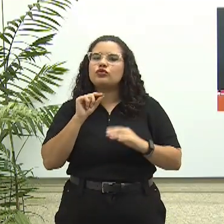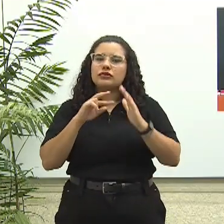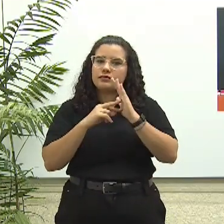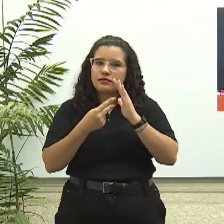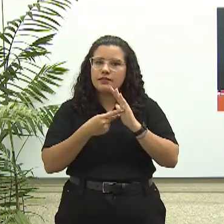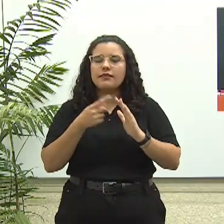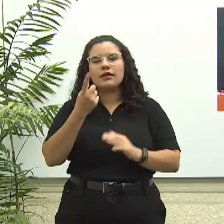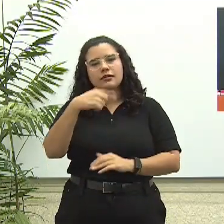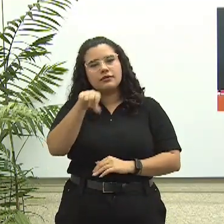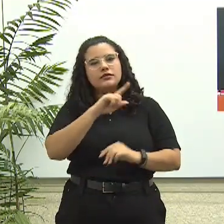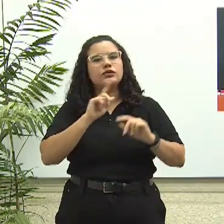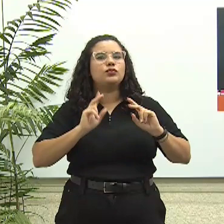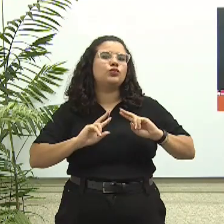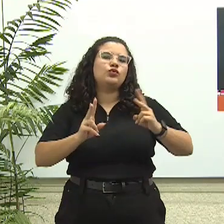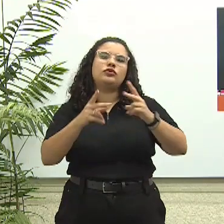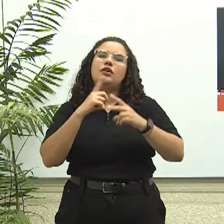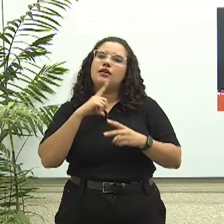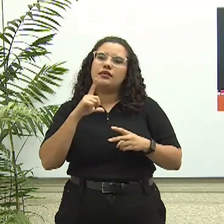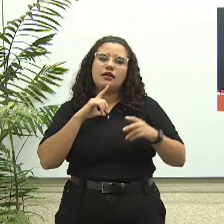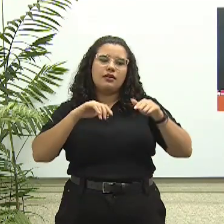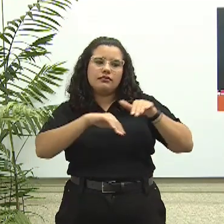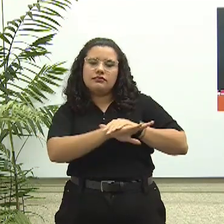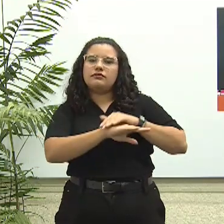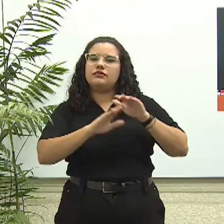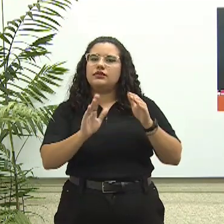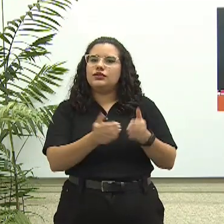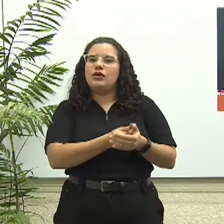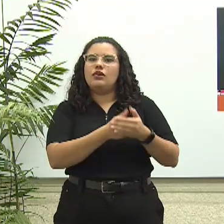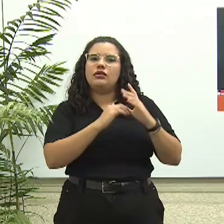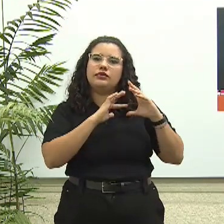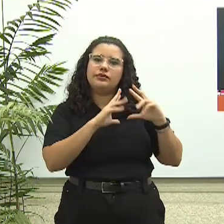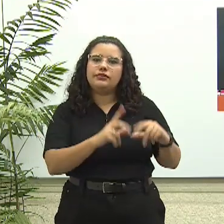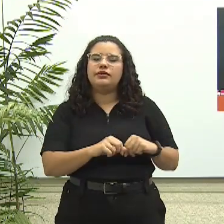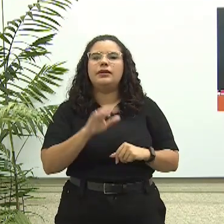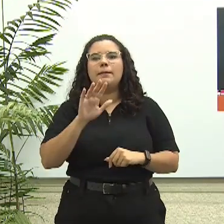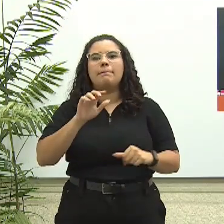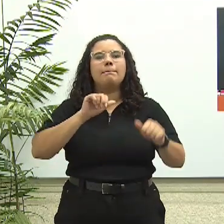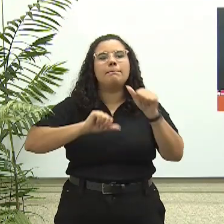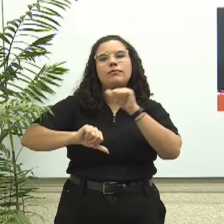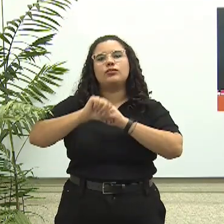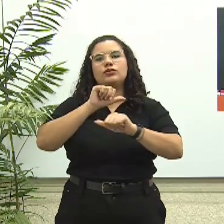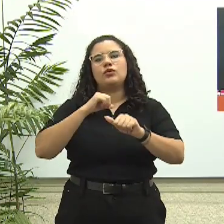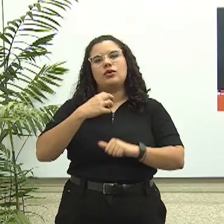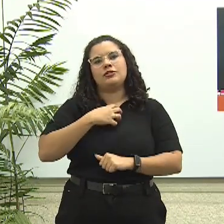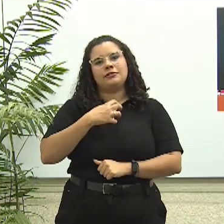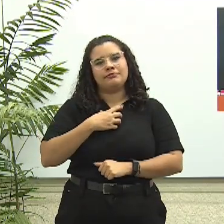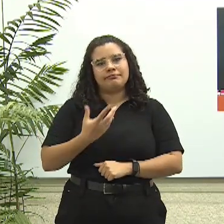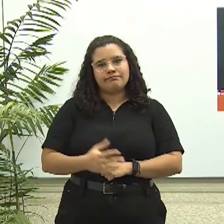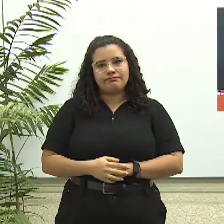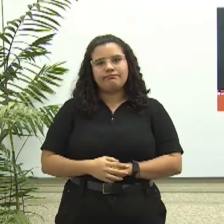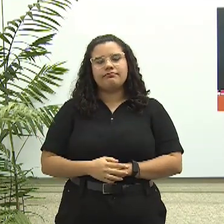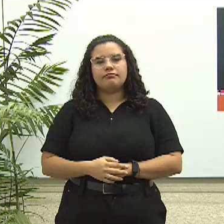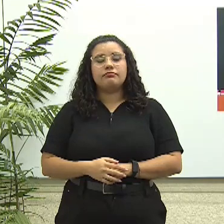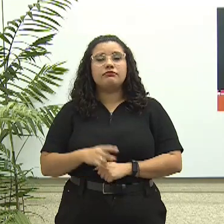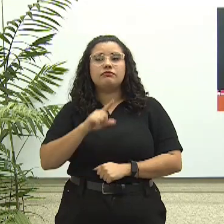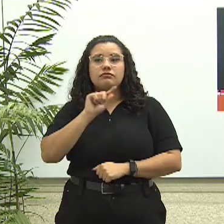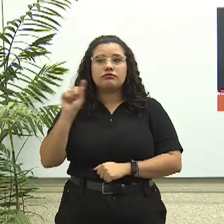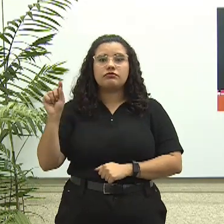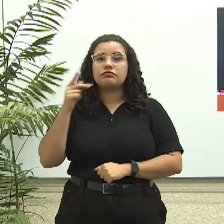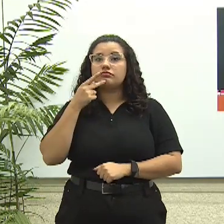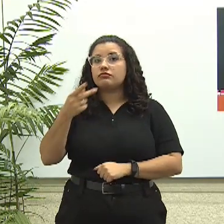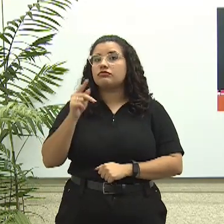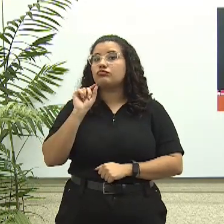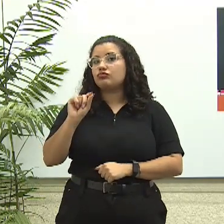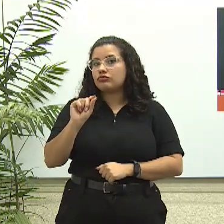eles continuaram varrendo tudo e precarizando tudo só que mudou o discurso né então o que o os autores vão falar é que